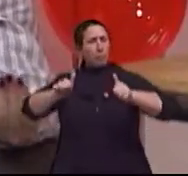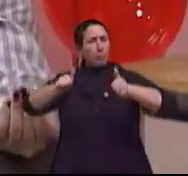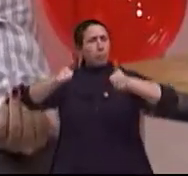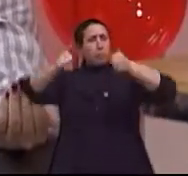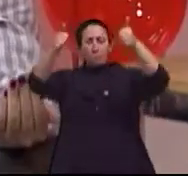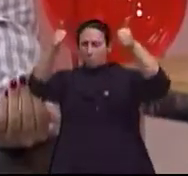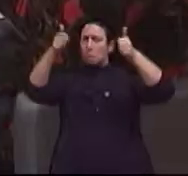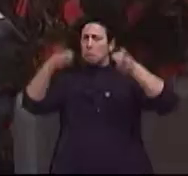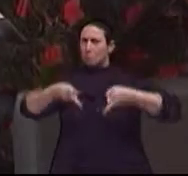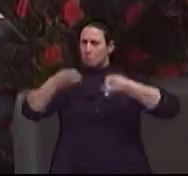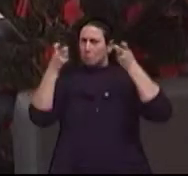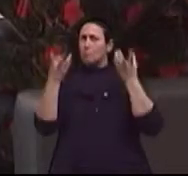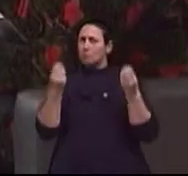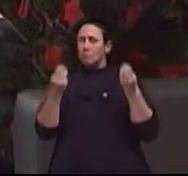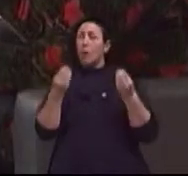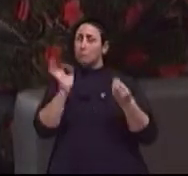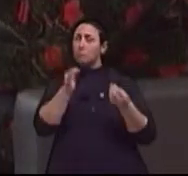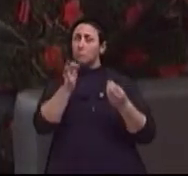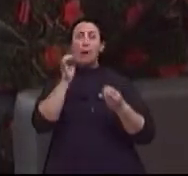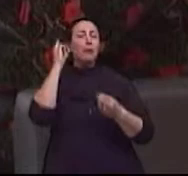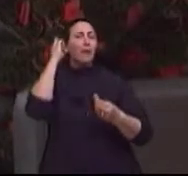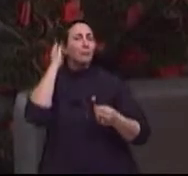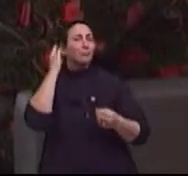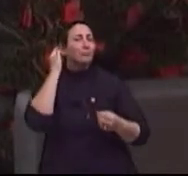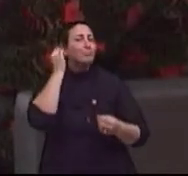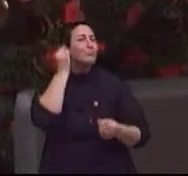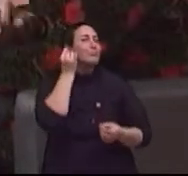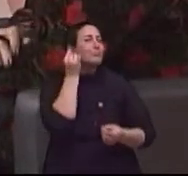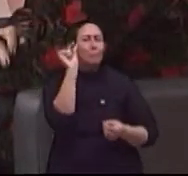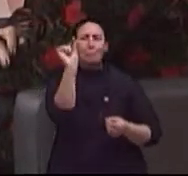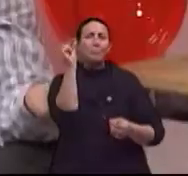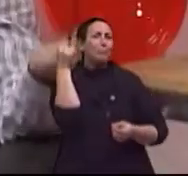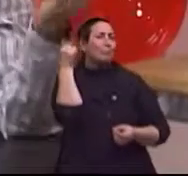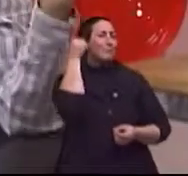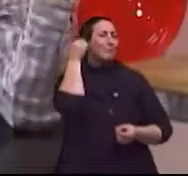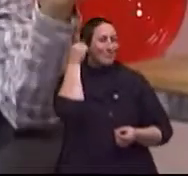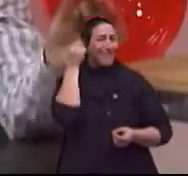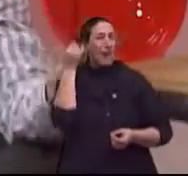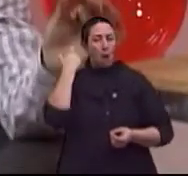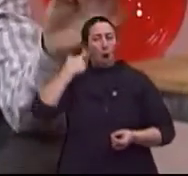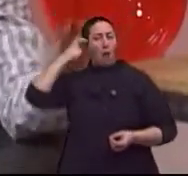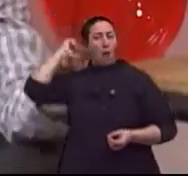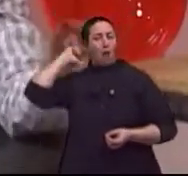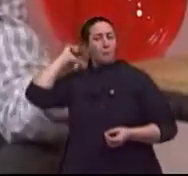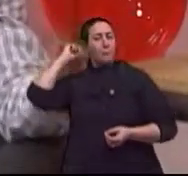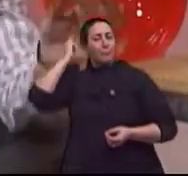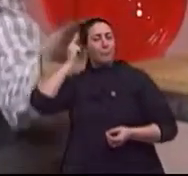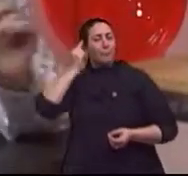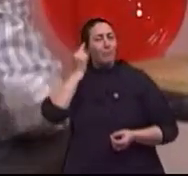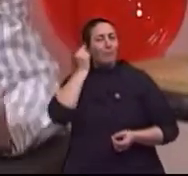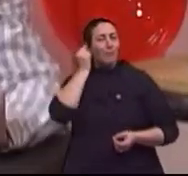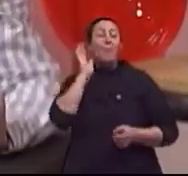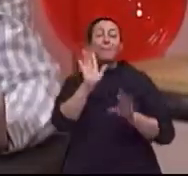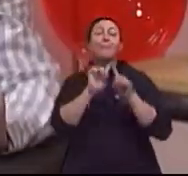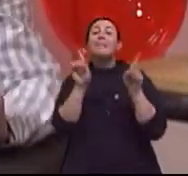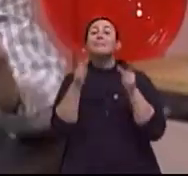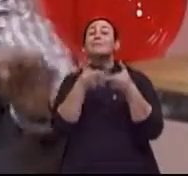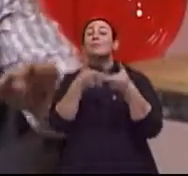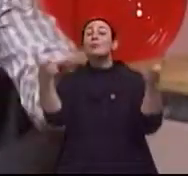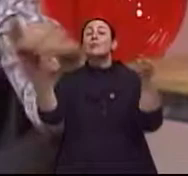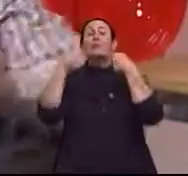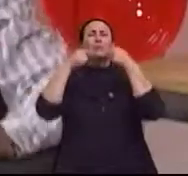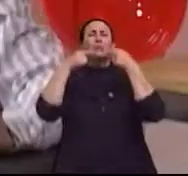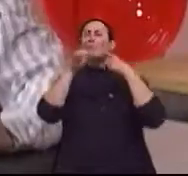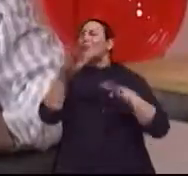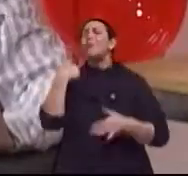mais. Aperfeiçoando mais. Inclusive no tamanho, a gente no nota que eles também. Estão sendo reduzidos. Exatamente. Mas qual é a principal queixa de todo mundo que não escuta? Eu